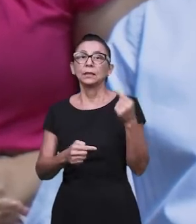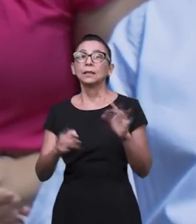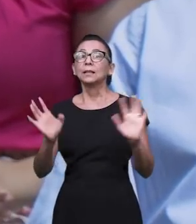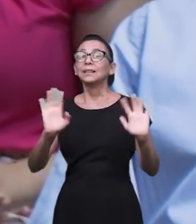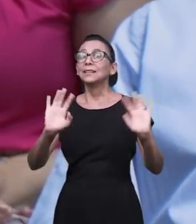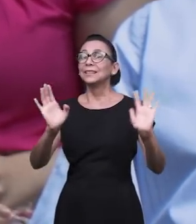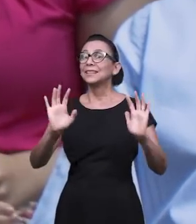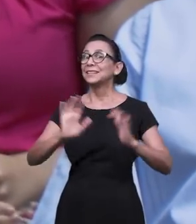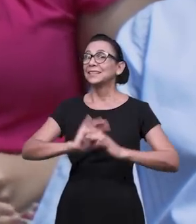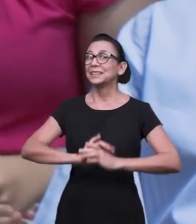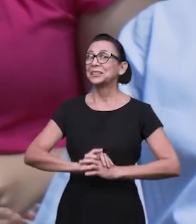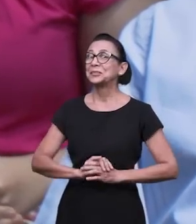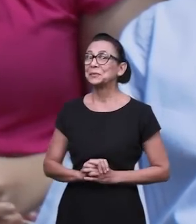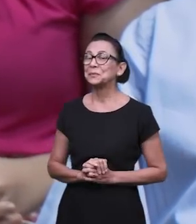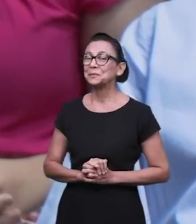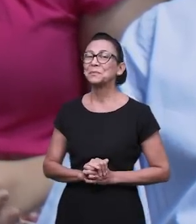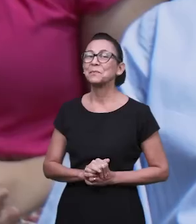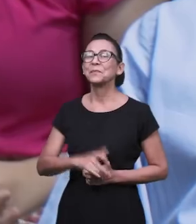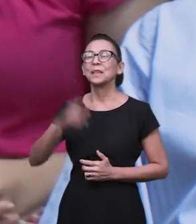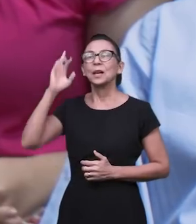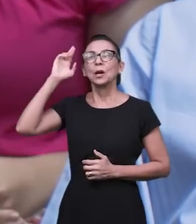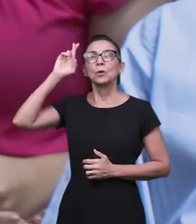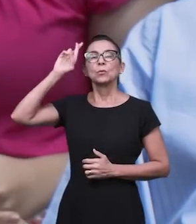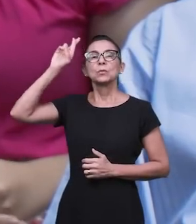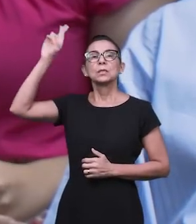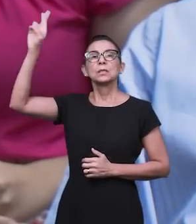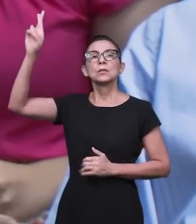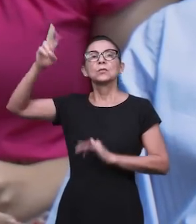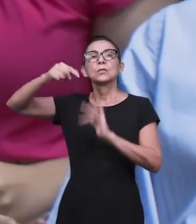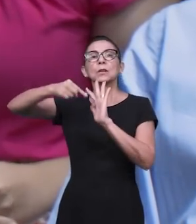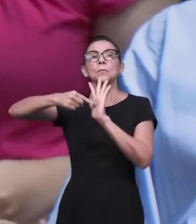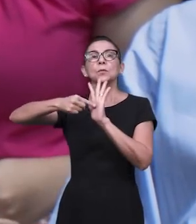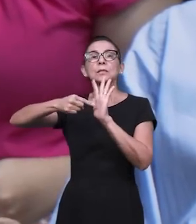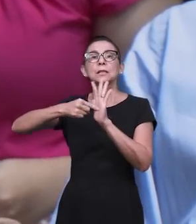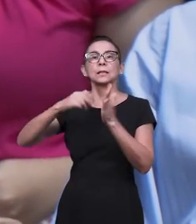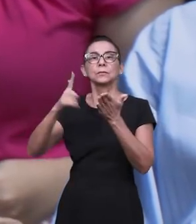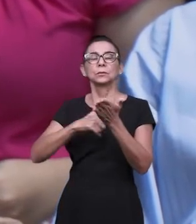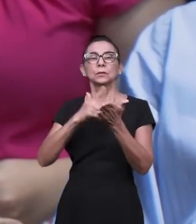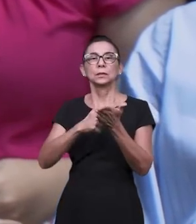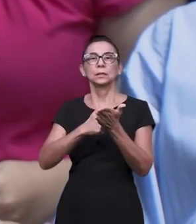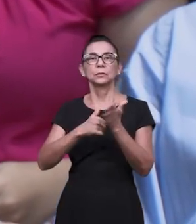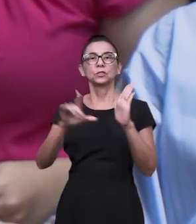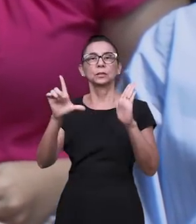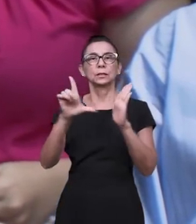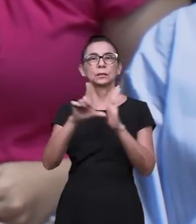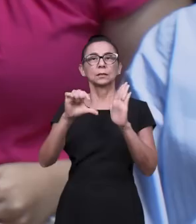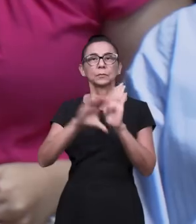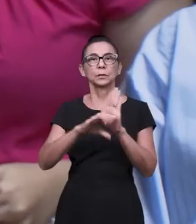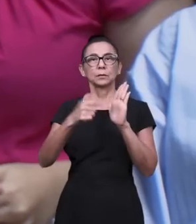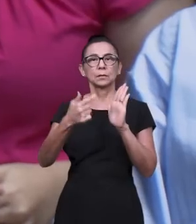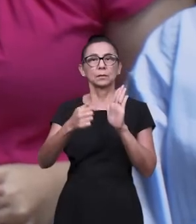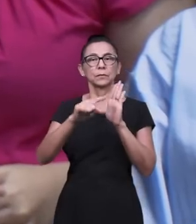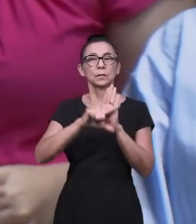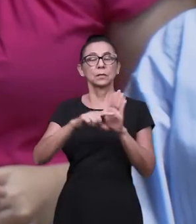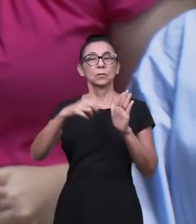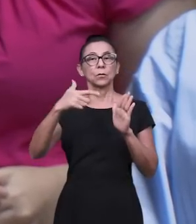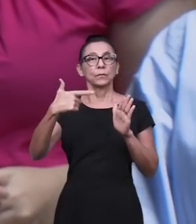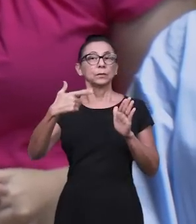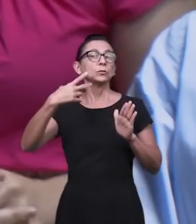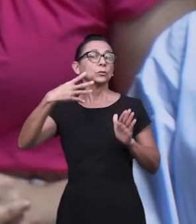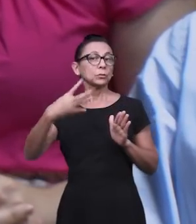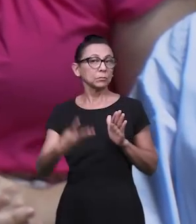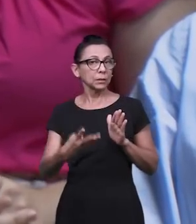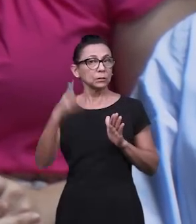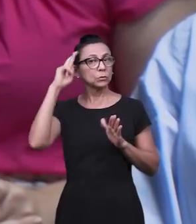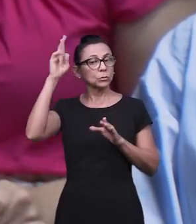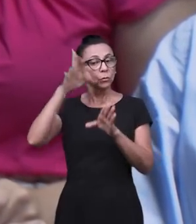de como se daria esta ciência, que é a ciência que eu estudo. Lá em Levítico, no capítulo 7, versículo 24, o Senhor